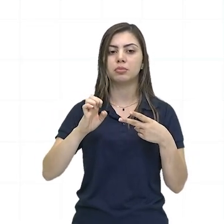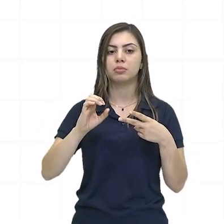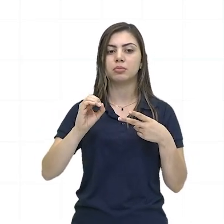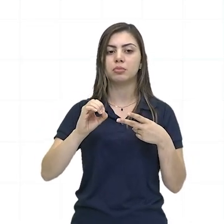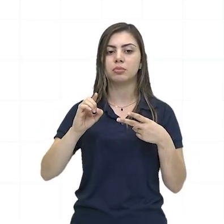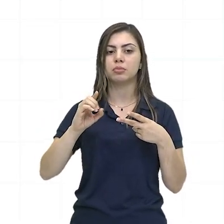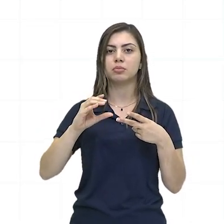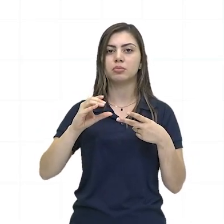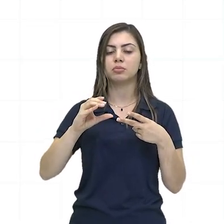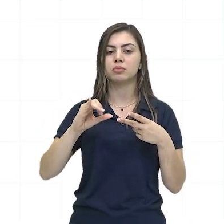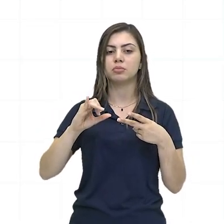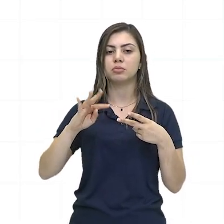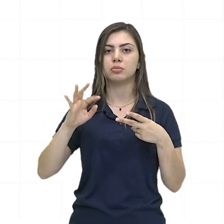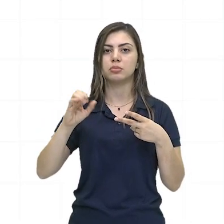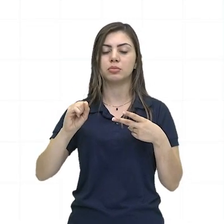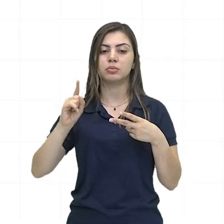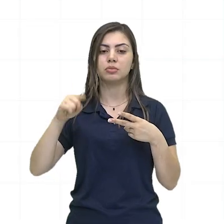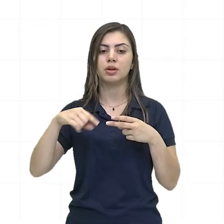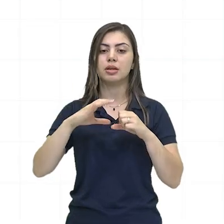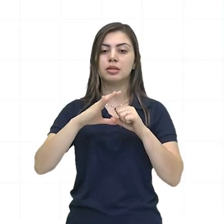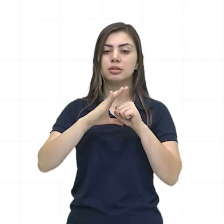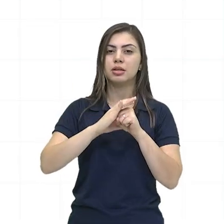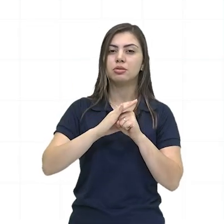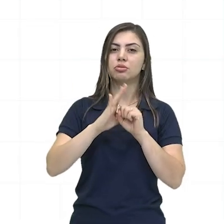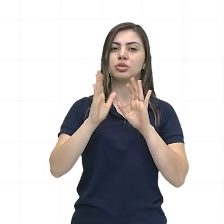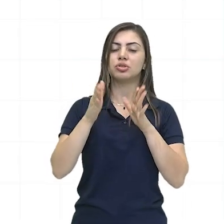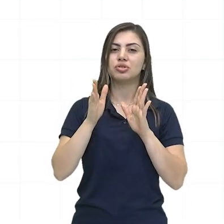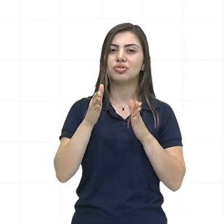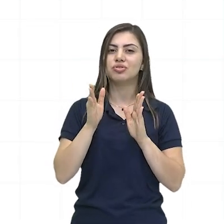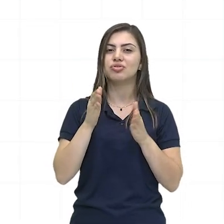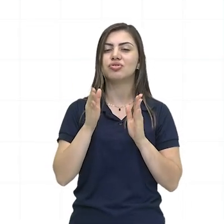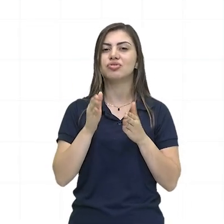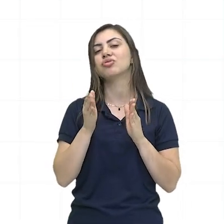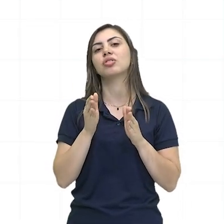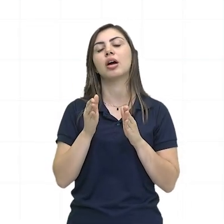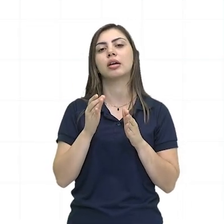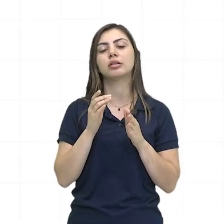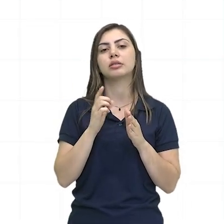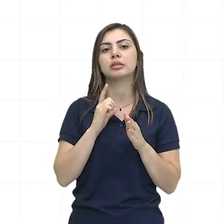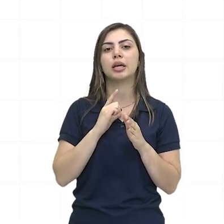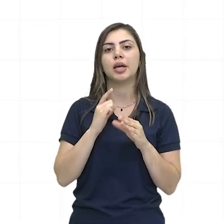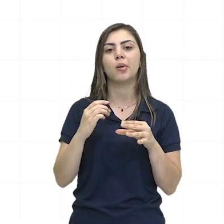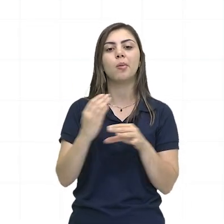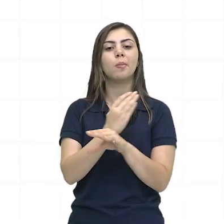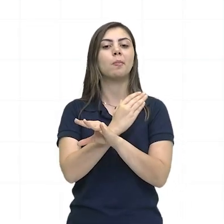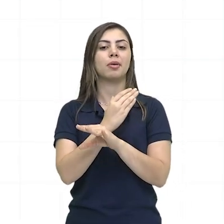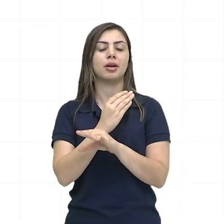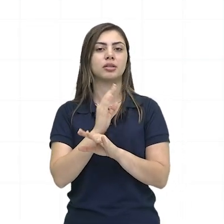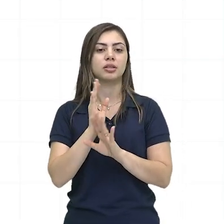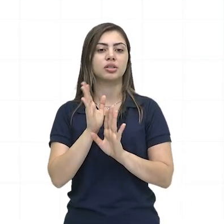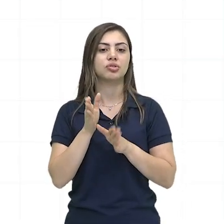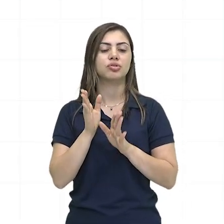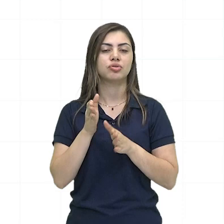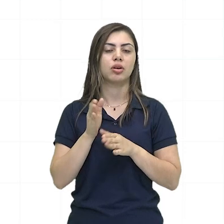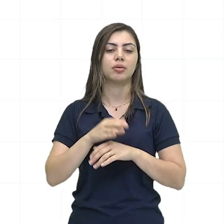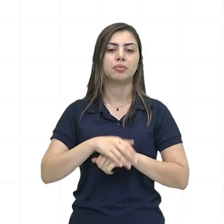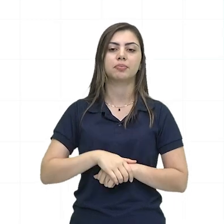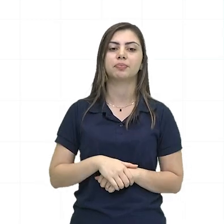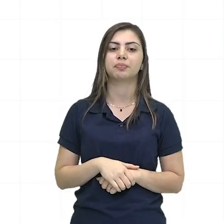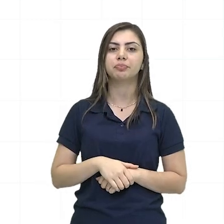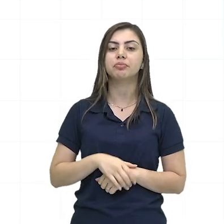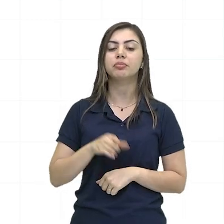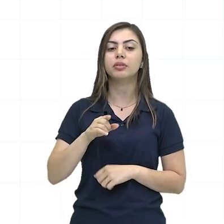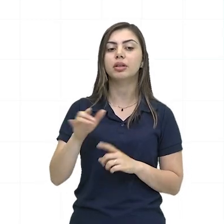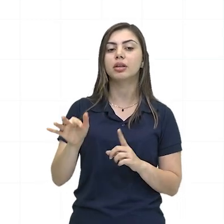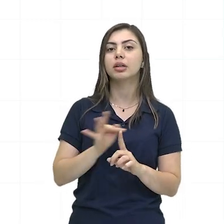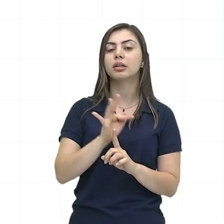células maduras, né, já passaram por um processo aí de crescimento, de desenvolvimento e maturação, e